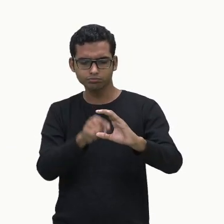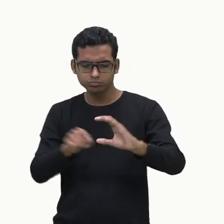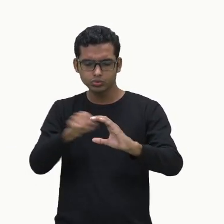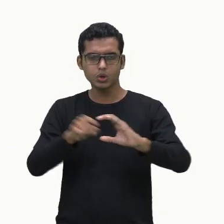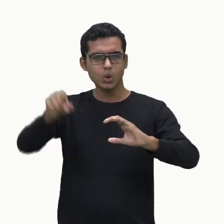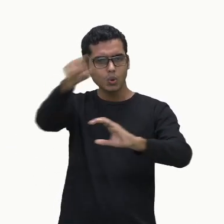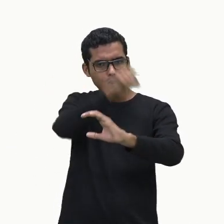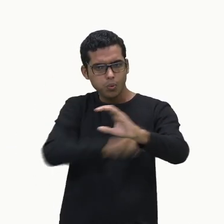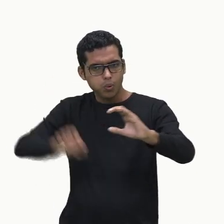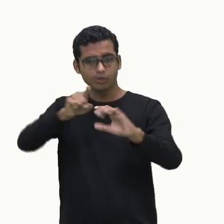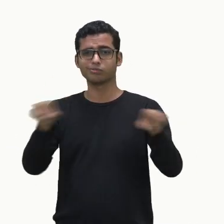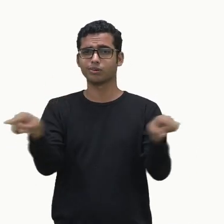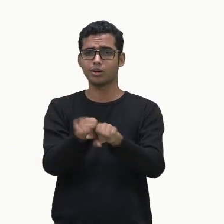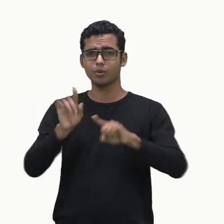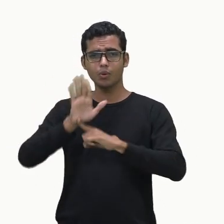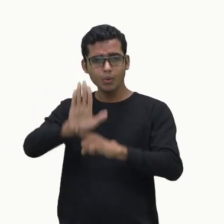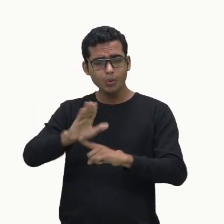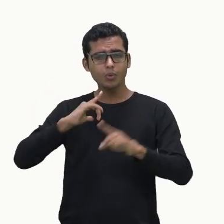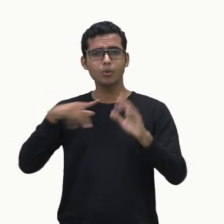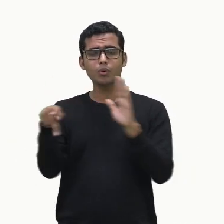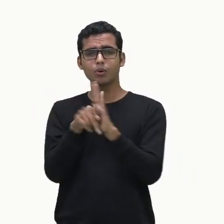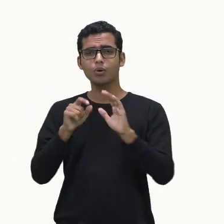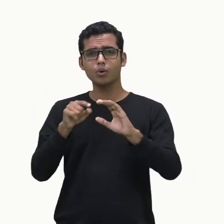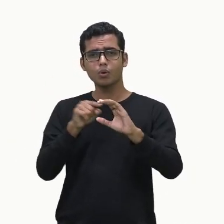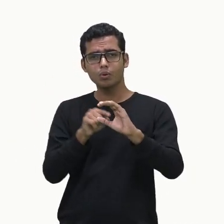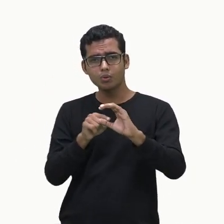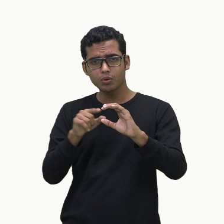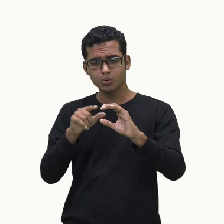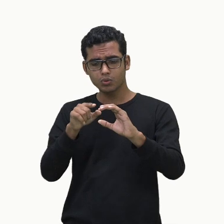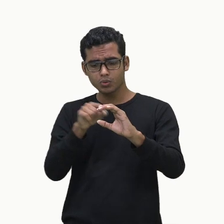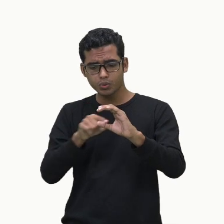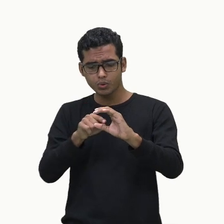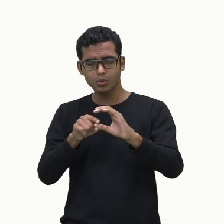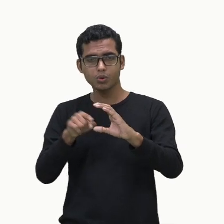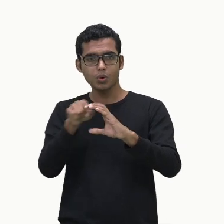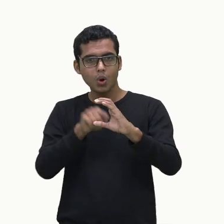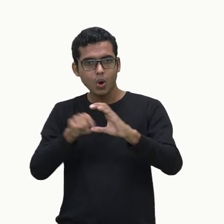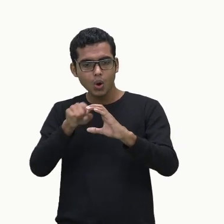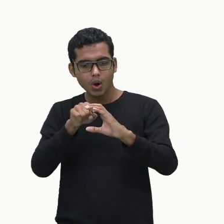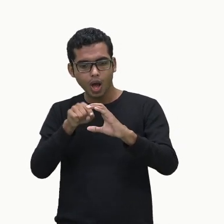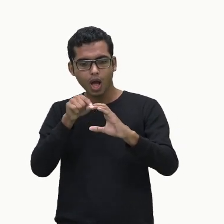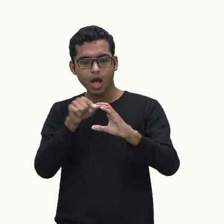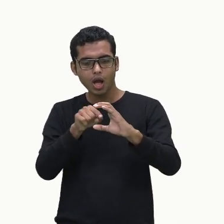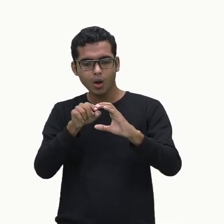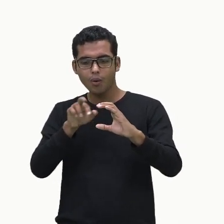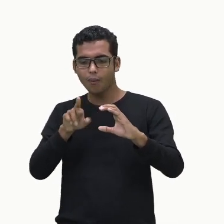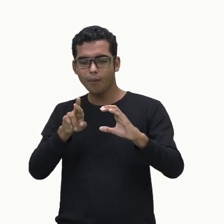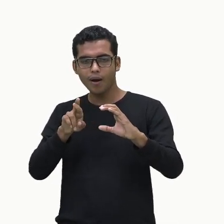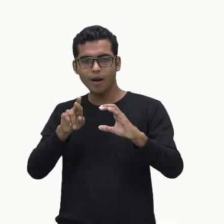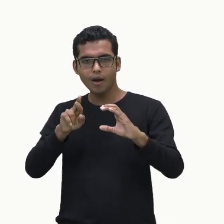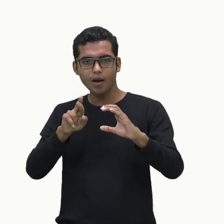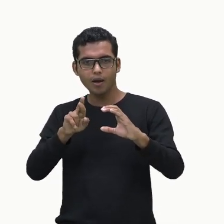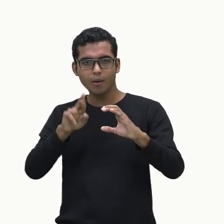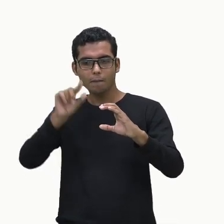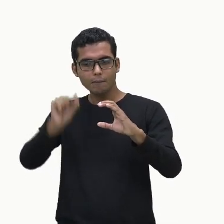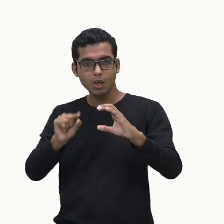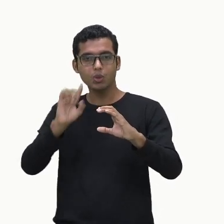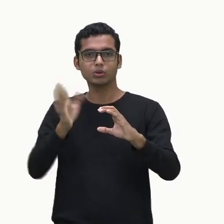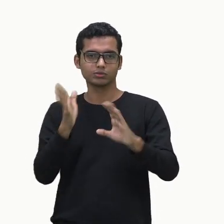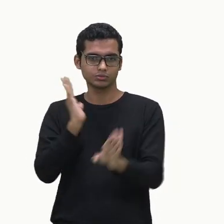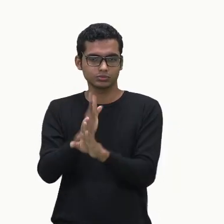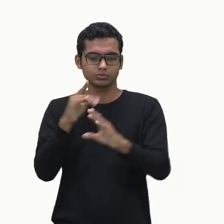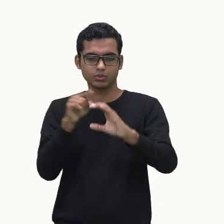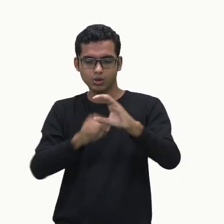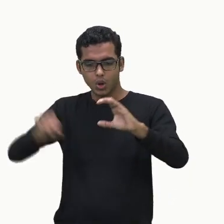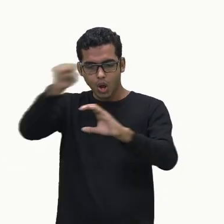circular e também o raio da menor circunferência. Então a gente tinha que buscar então o maior